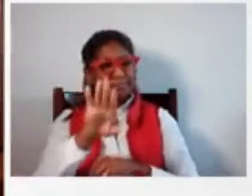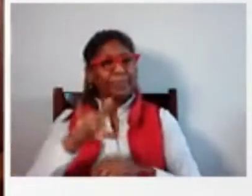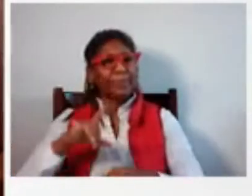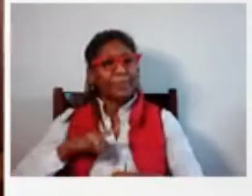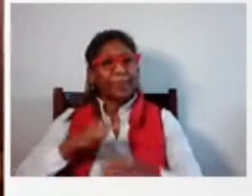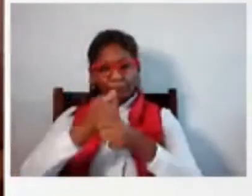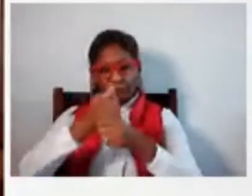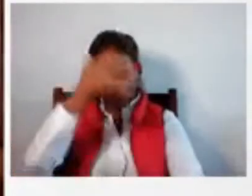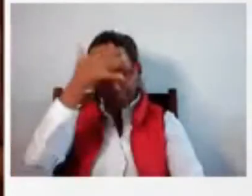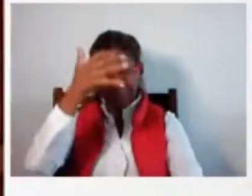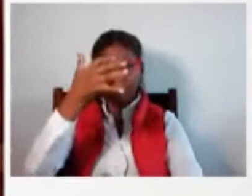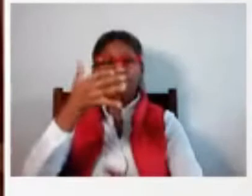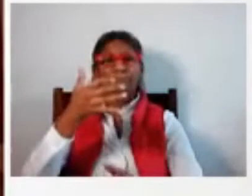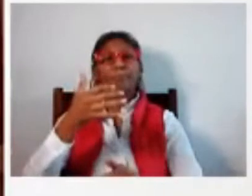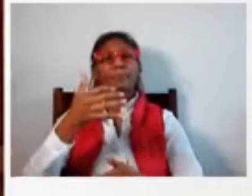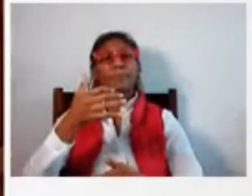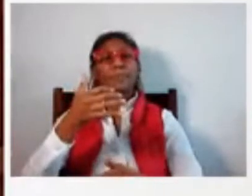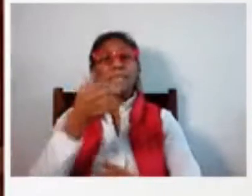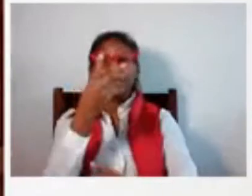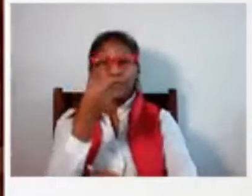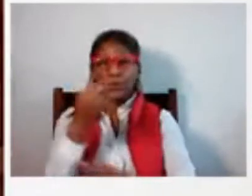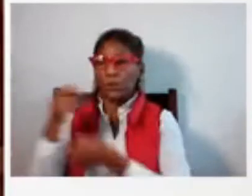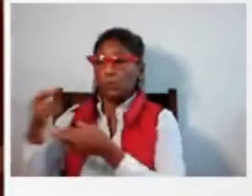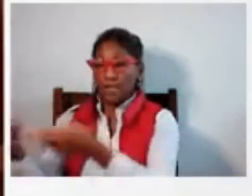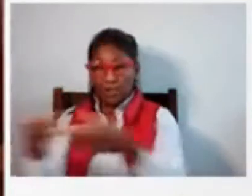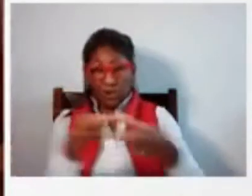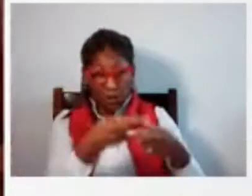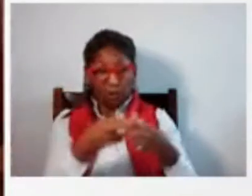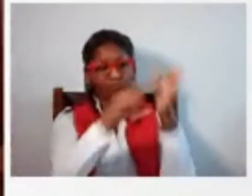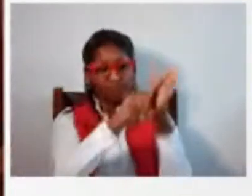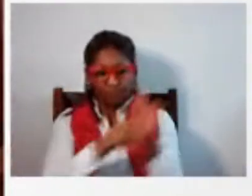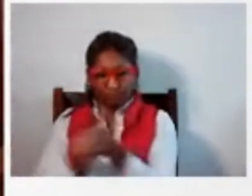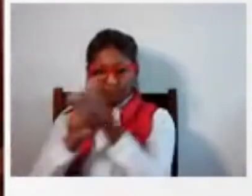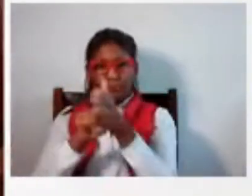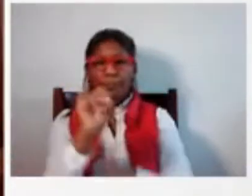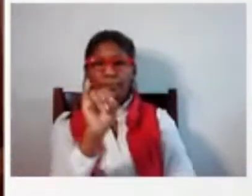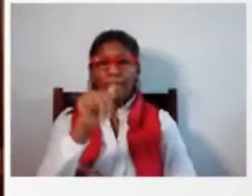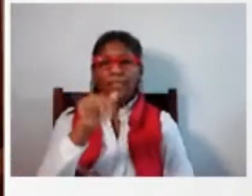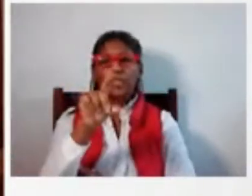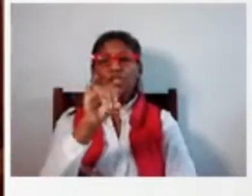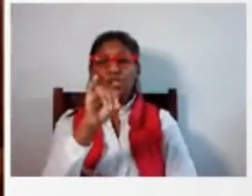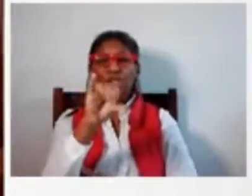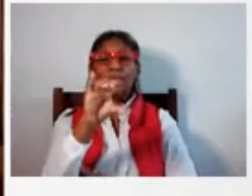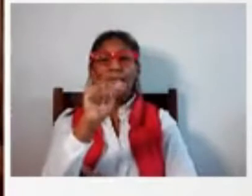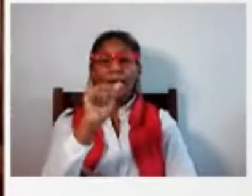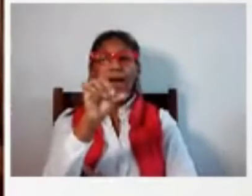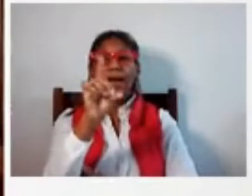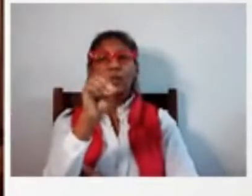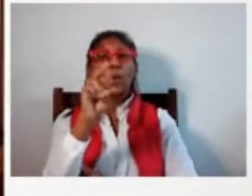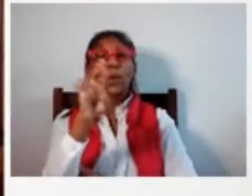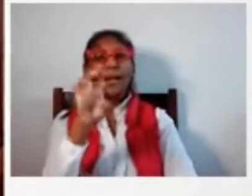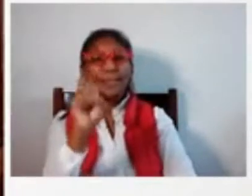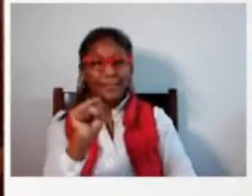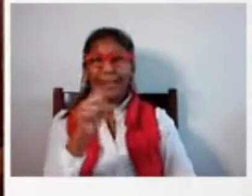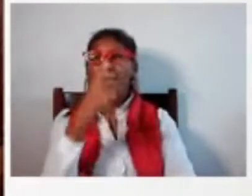são monitorados em 20 regiões do estado, a gente identifica, né, com o dedo no pulso, que é a expressão que eu sempre usei aqui,